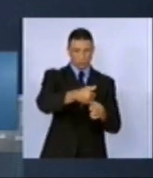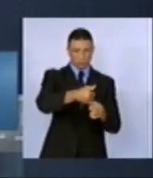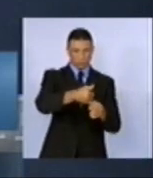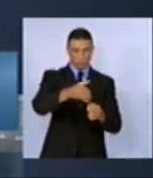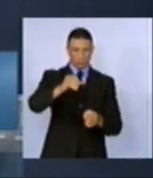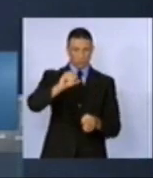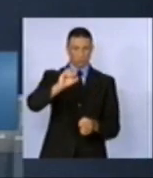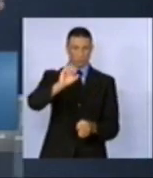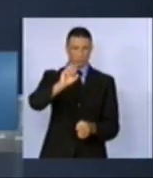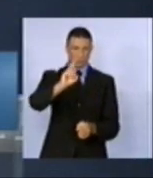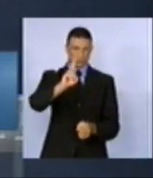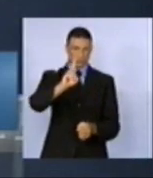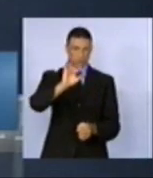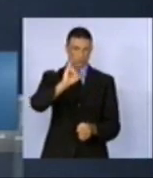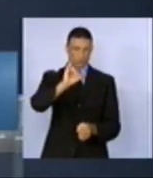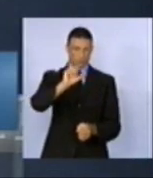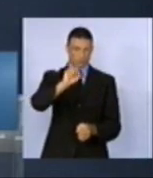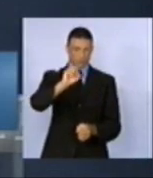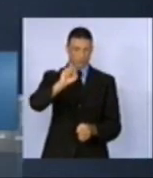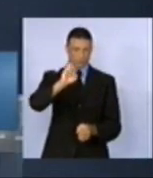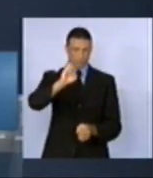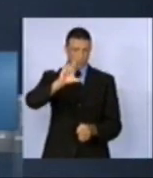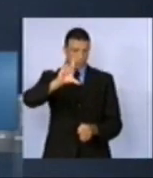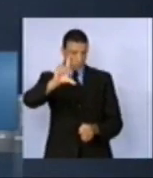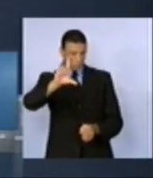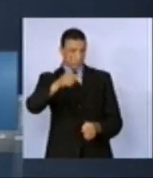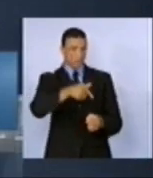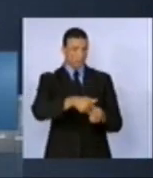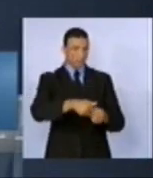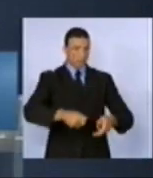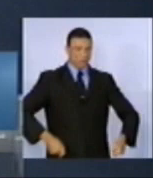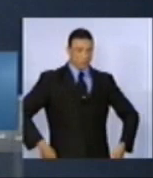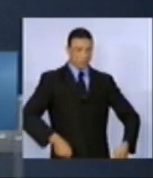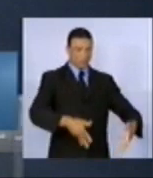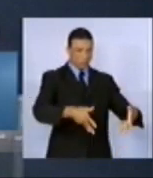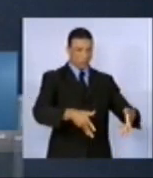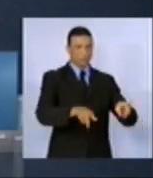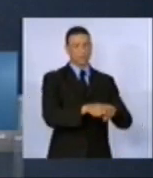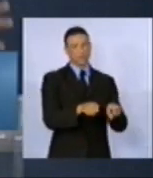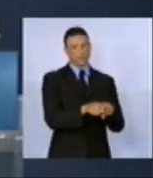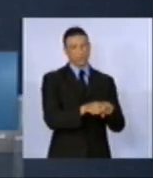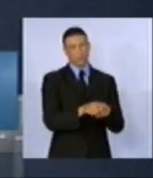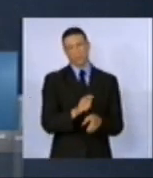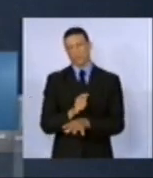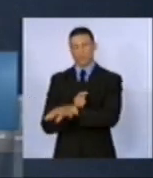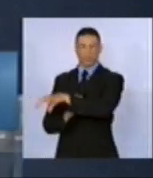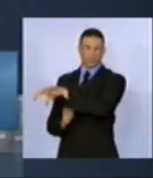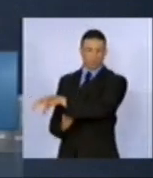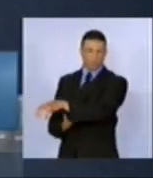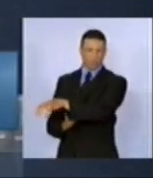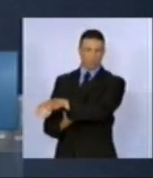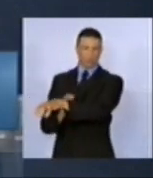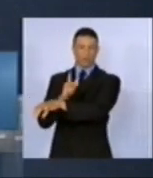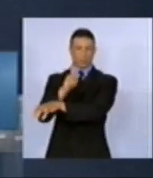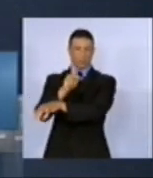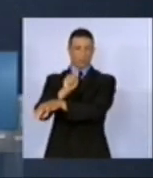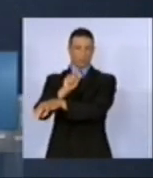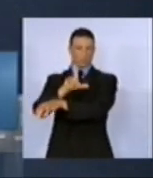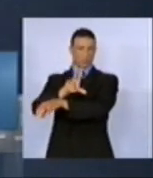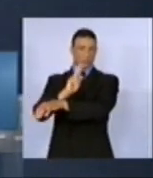então isso compensa até certo ponto a presença de pia pode impactar as emissões óxido